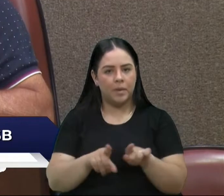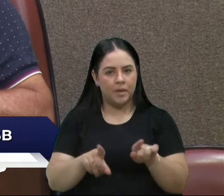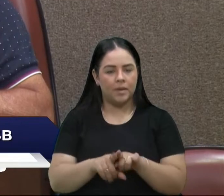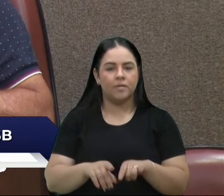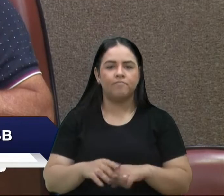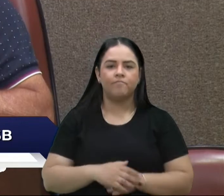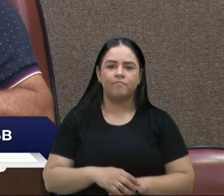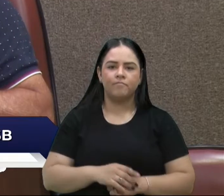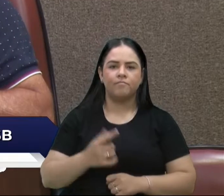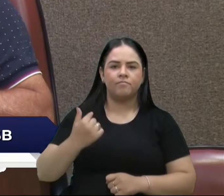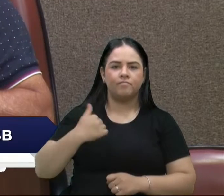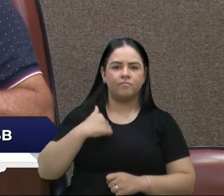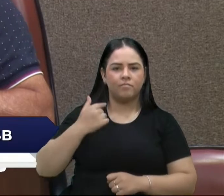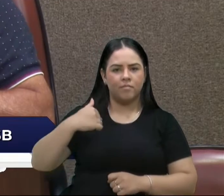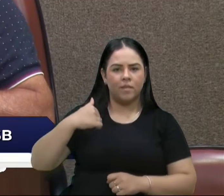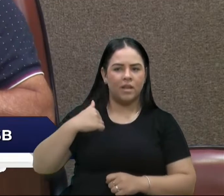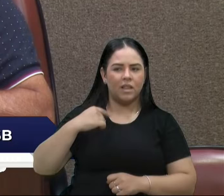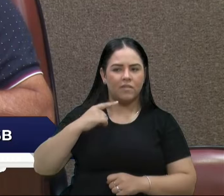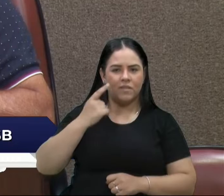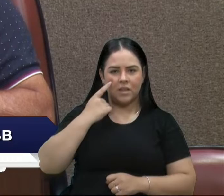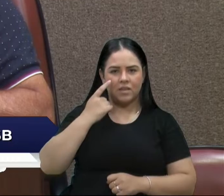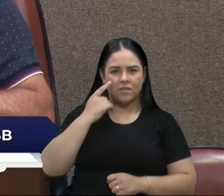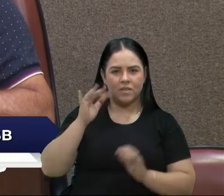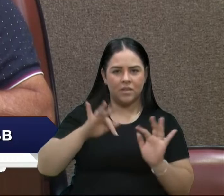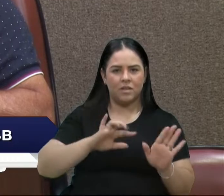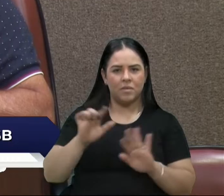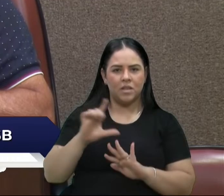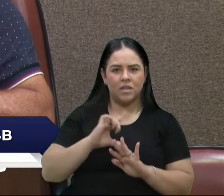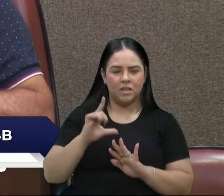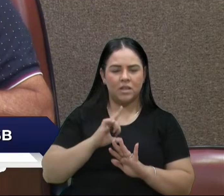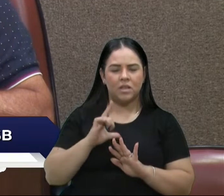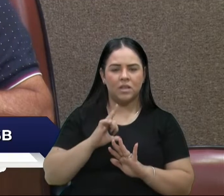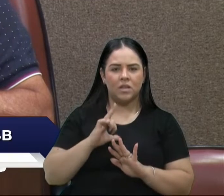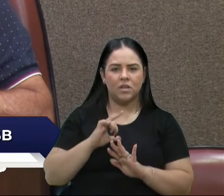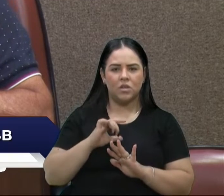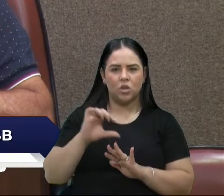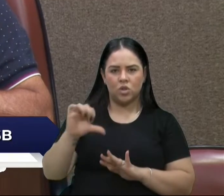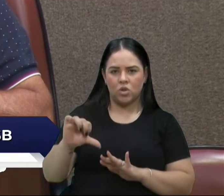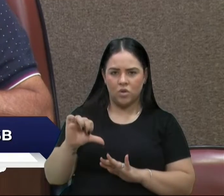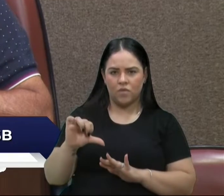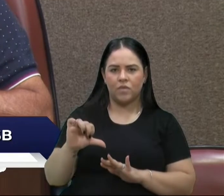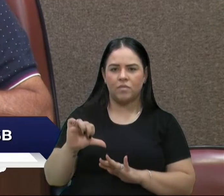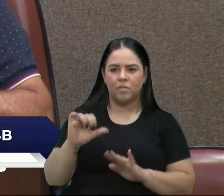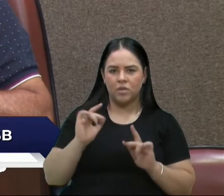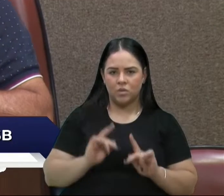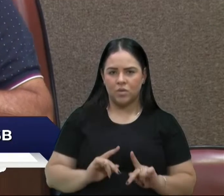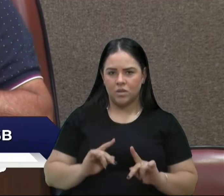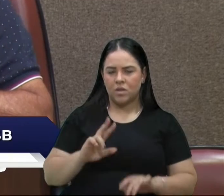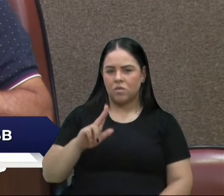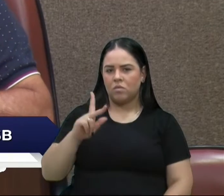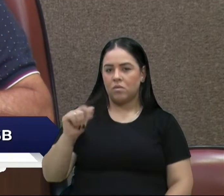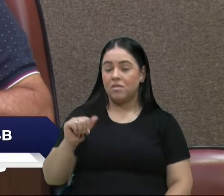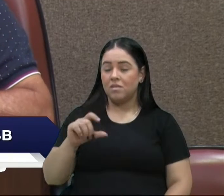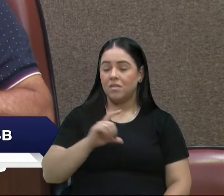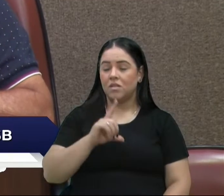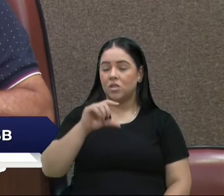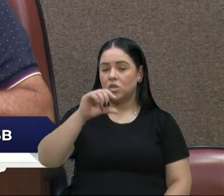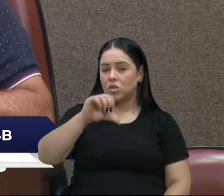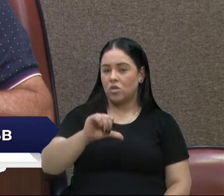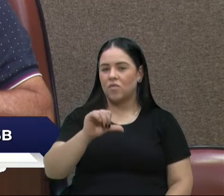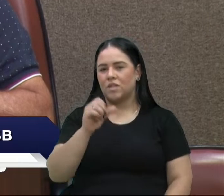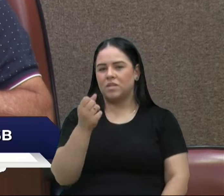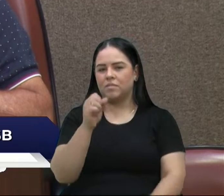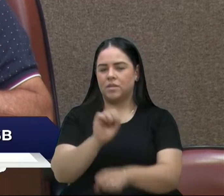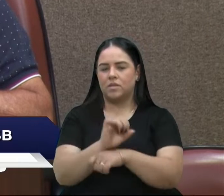Saiu final de semana aí uma reportagem de 9 pacientes na UPA, secretária. Cada UPA, 9 pacientes aguardando.